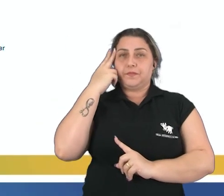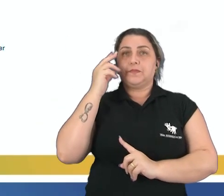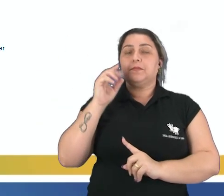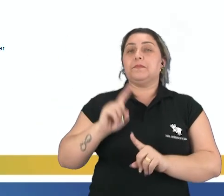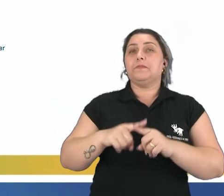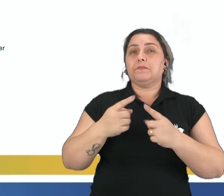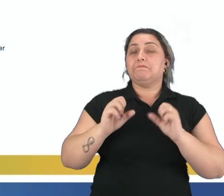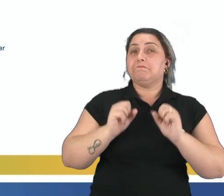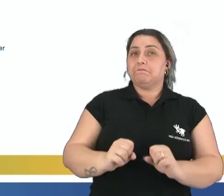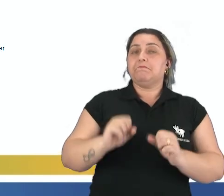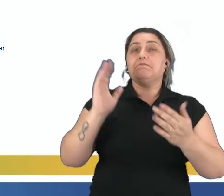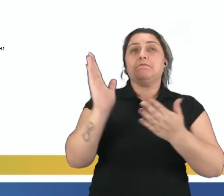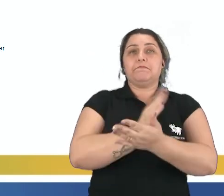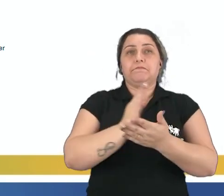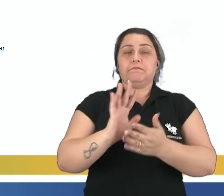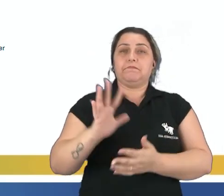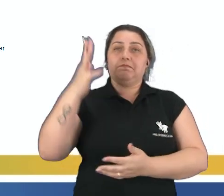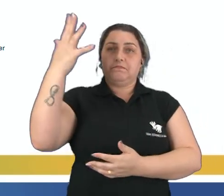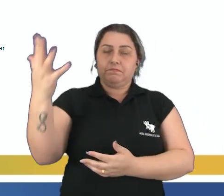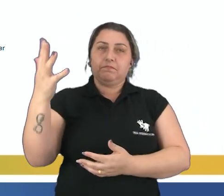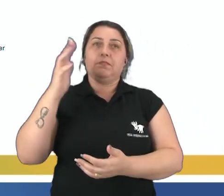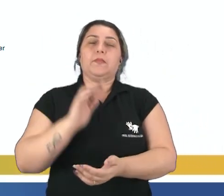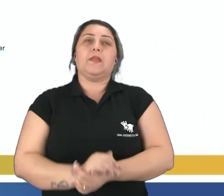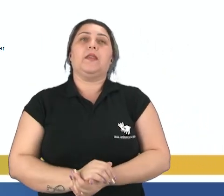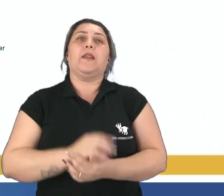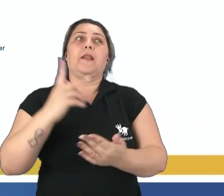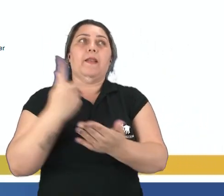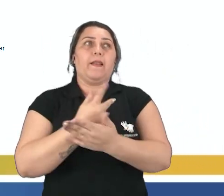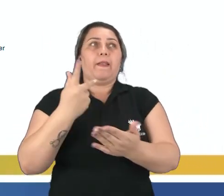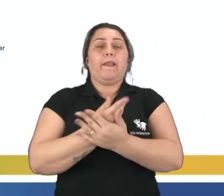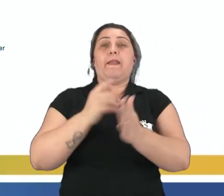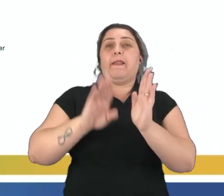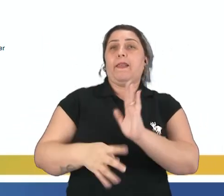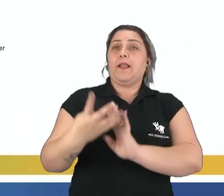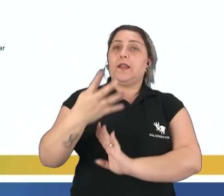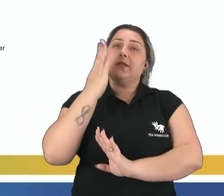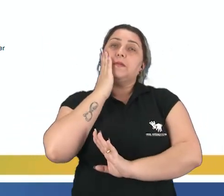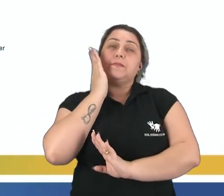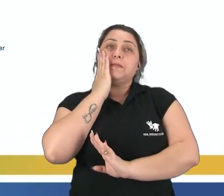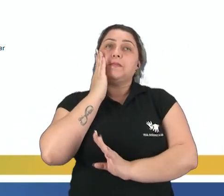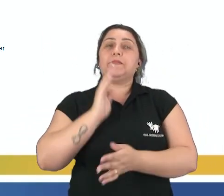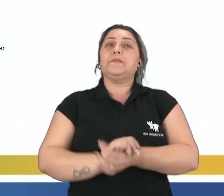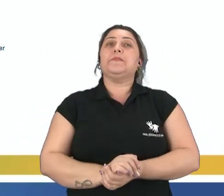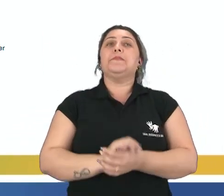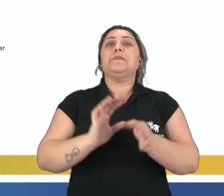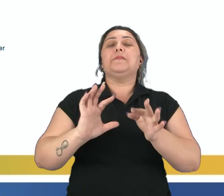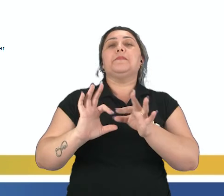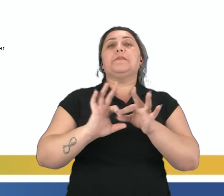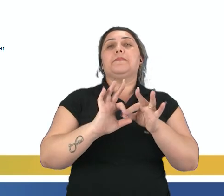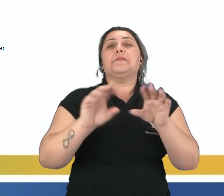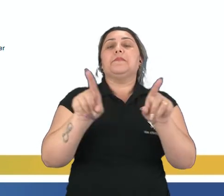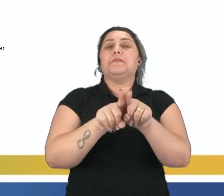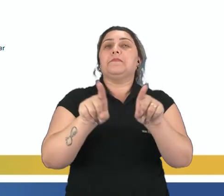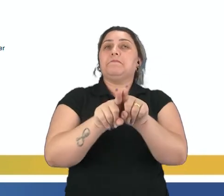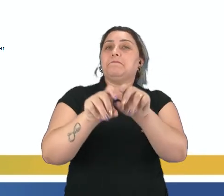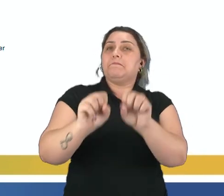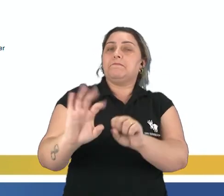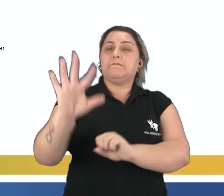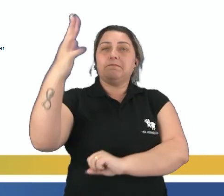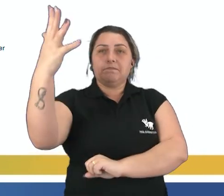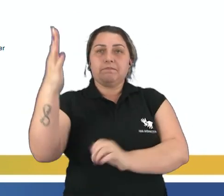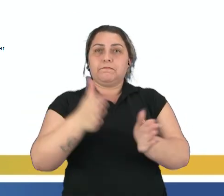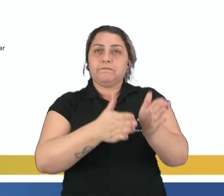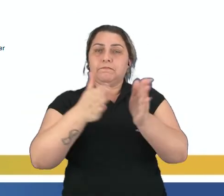que pode ser que em alguns casos aconteça o ciclo irregular em menos de 4 dias, e o ciclo também pode acontecer num